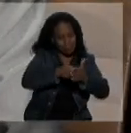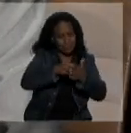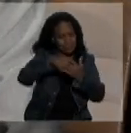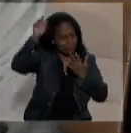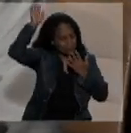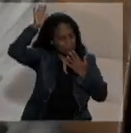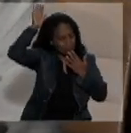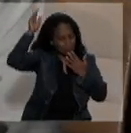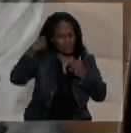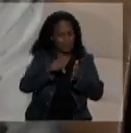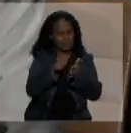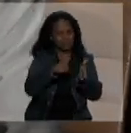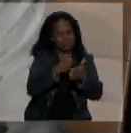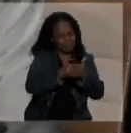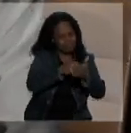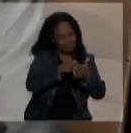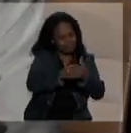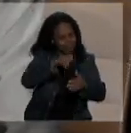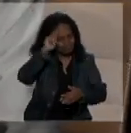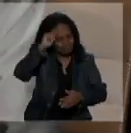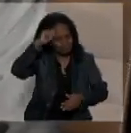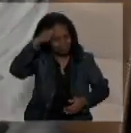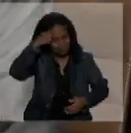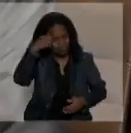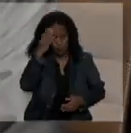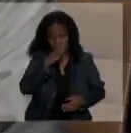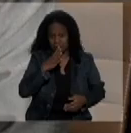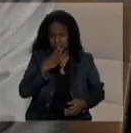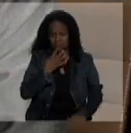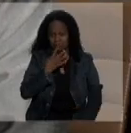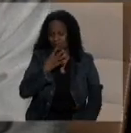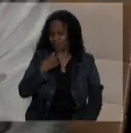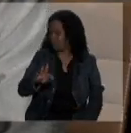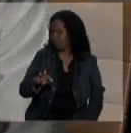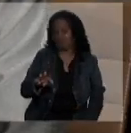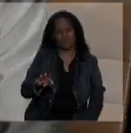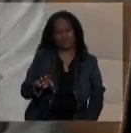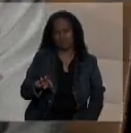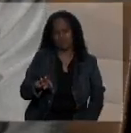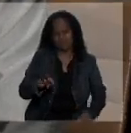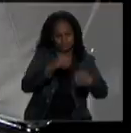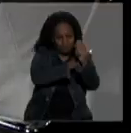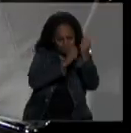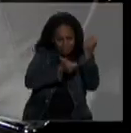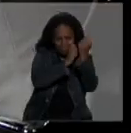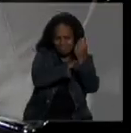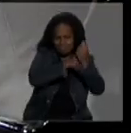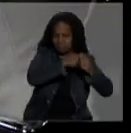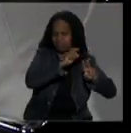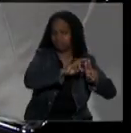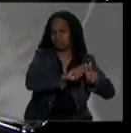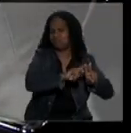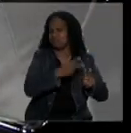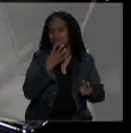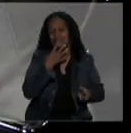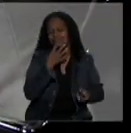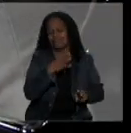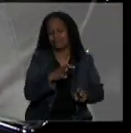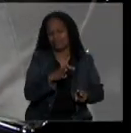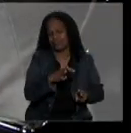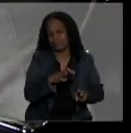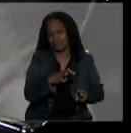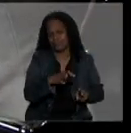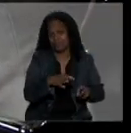né, a luta indígena, a luta negra, né, o Brasil não reconhece o estrago que foi a escravidão,